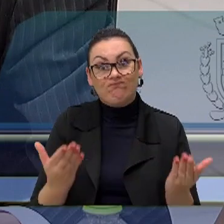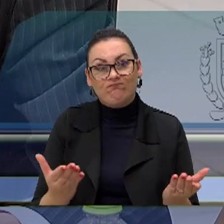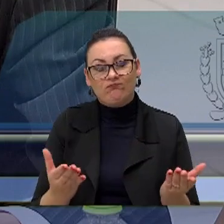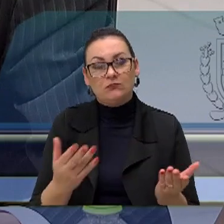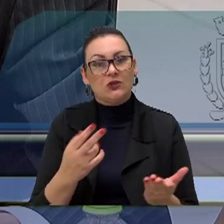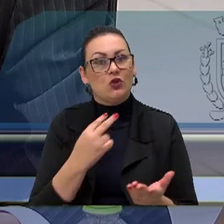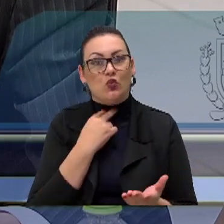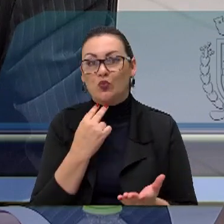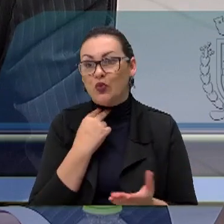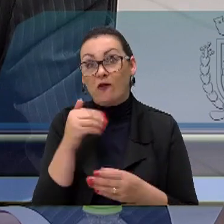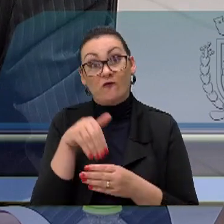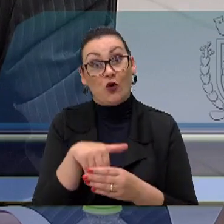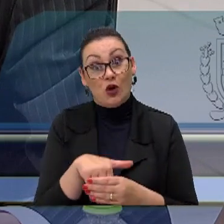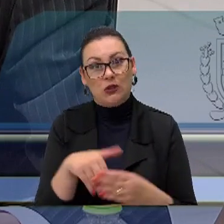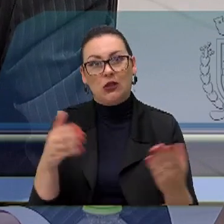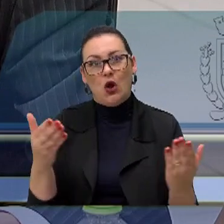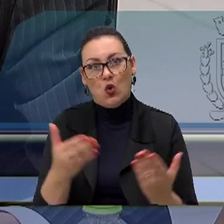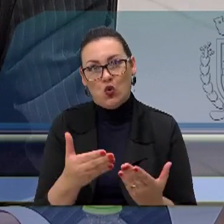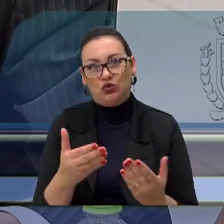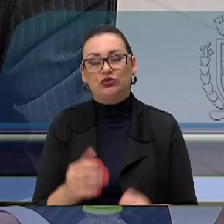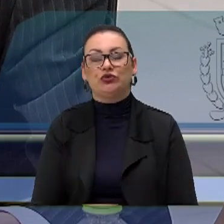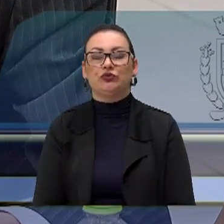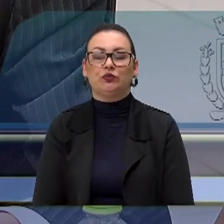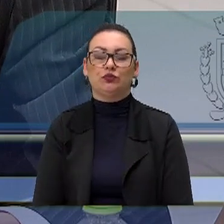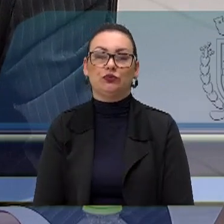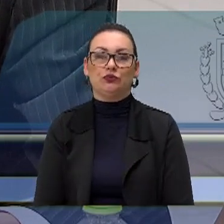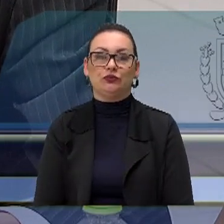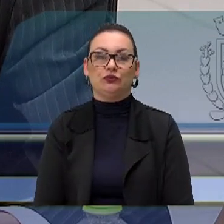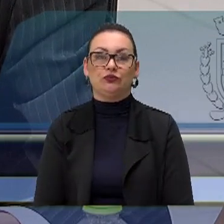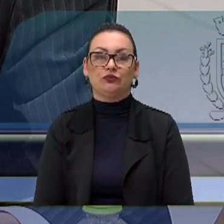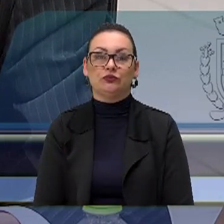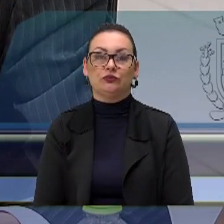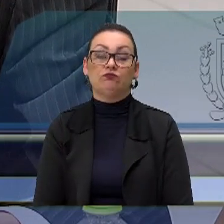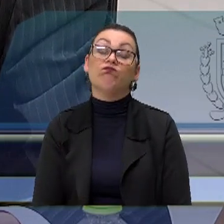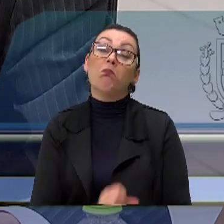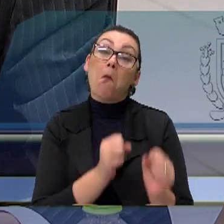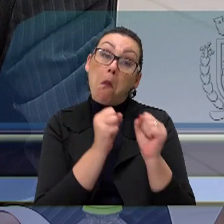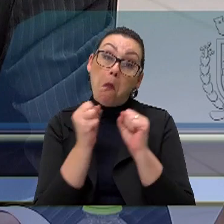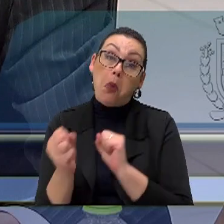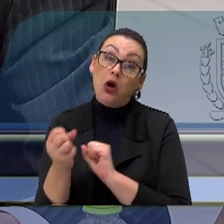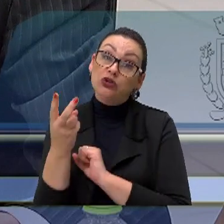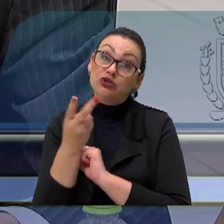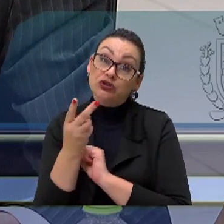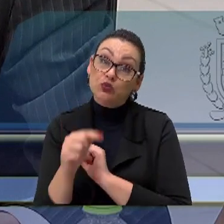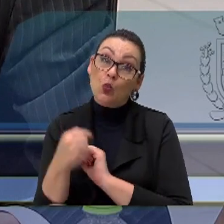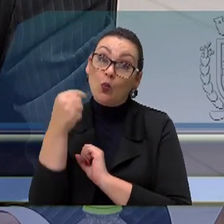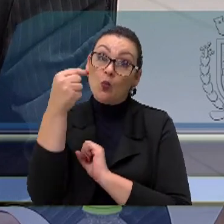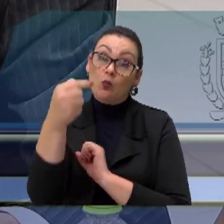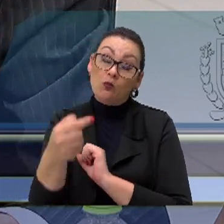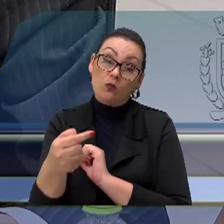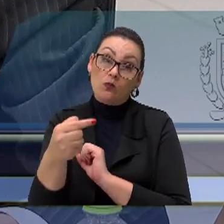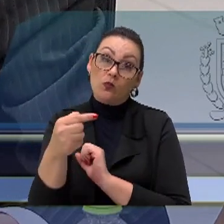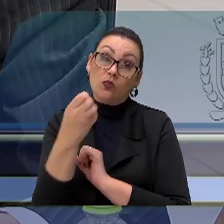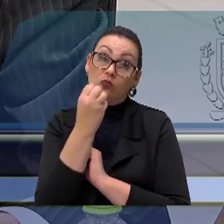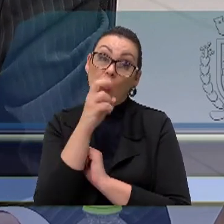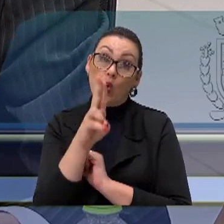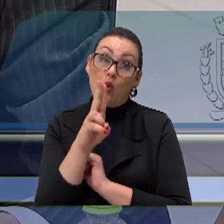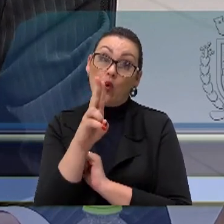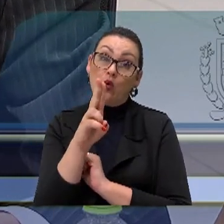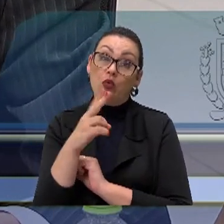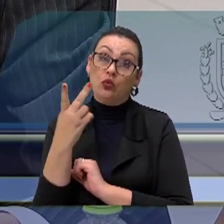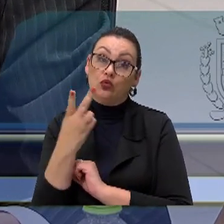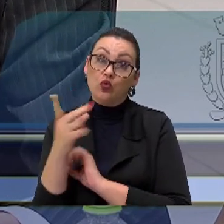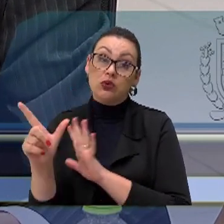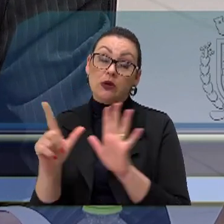portanto, nós não temos condições de votar a matéria hoje, ficando possivelmente para a segunda que vem ou na